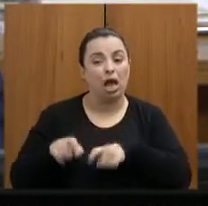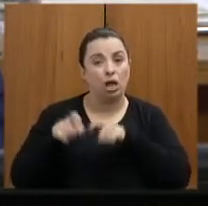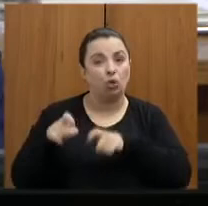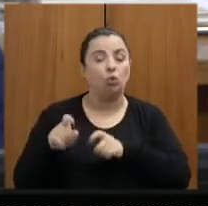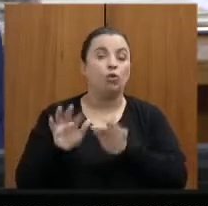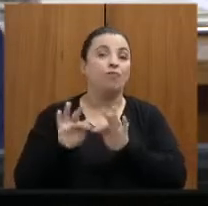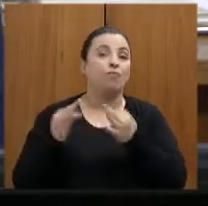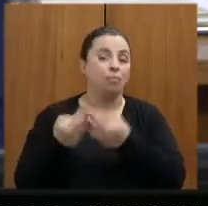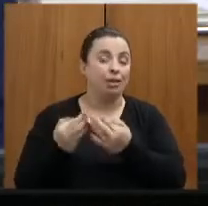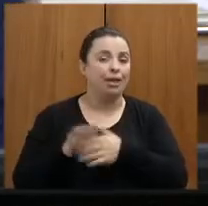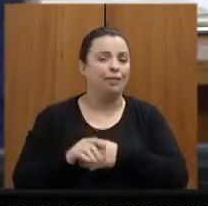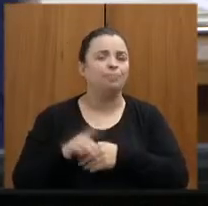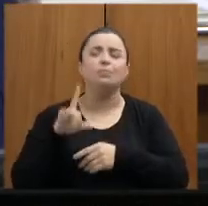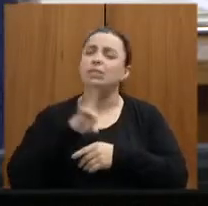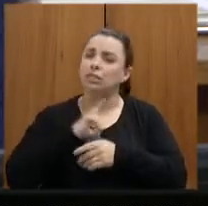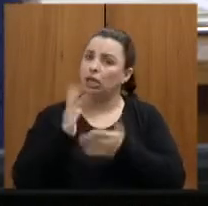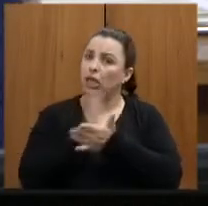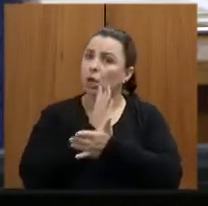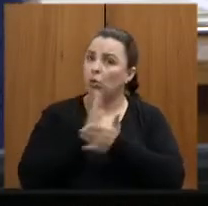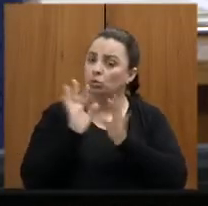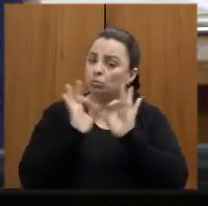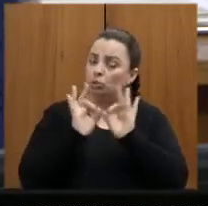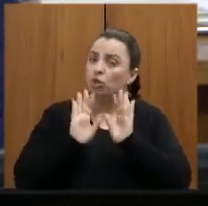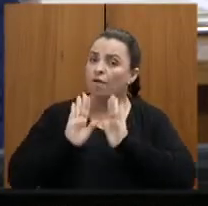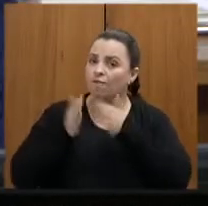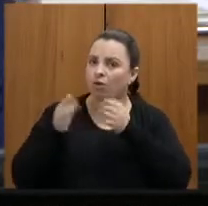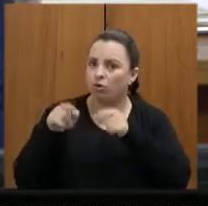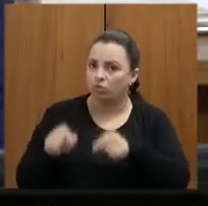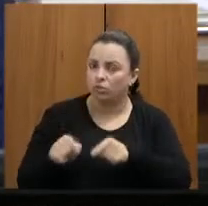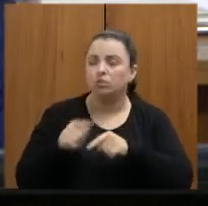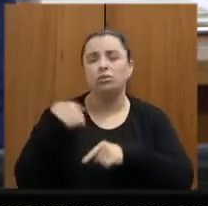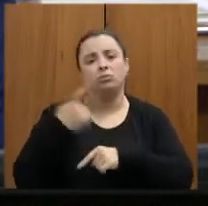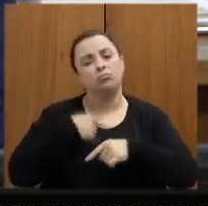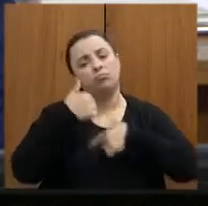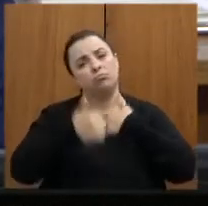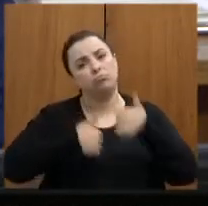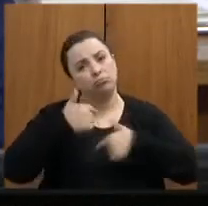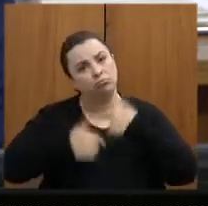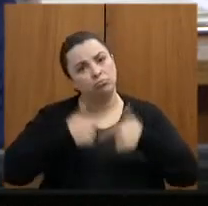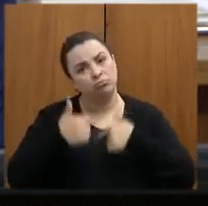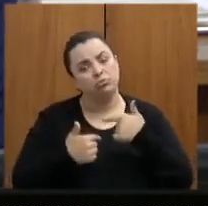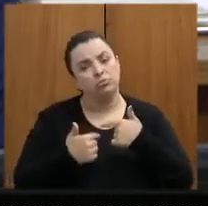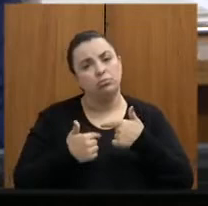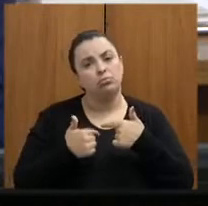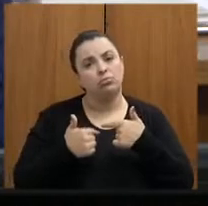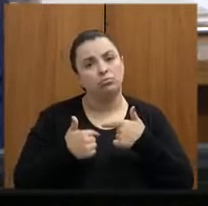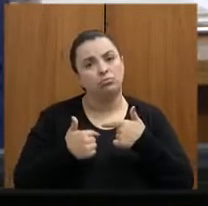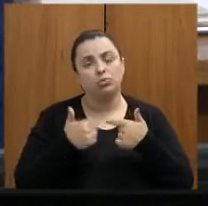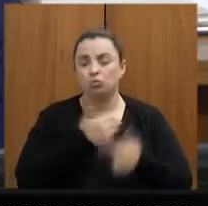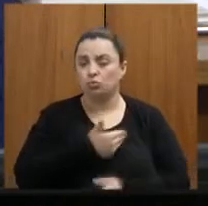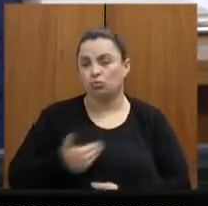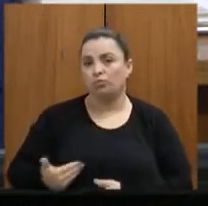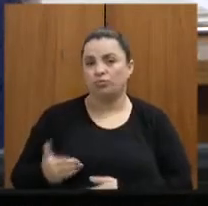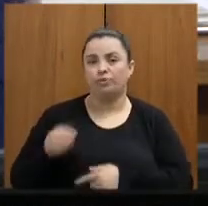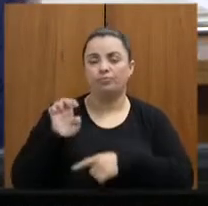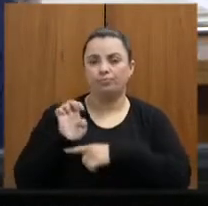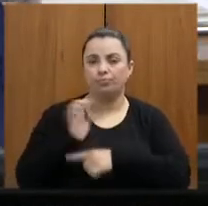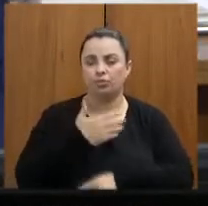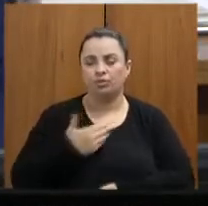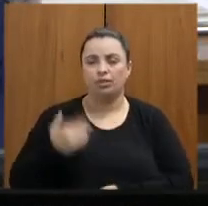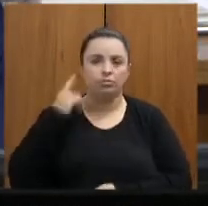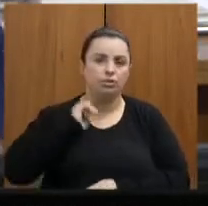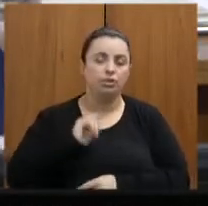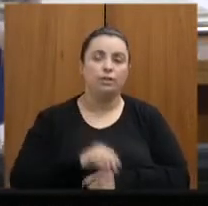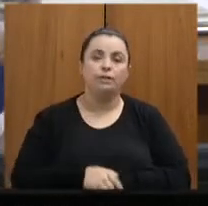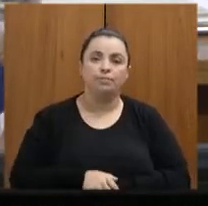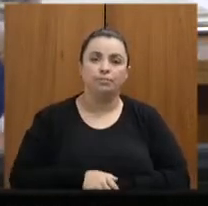algumas políticas voltadas para isso e que a gente tem trabalhado é aqui no governo do estado uma delas